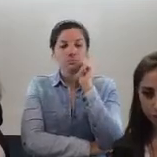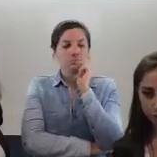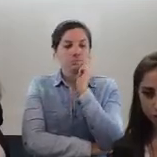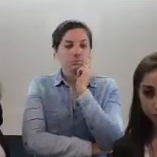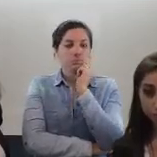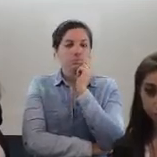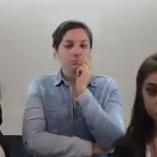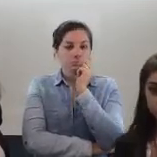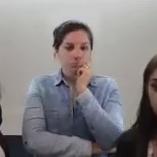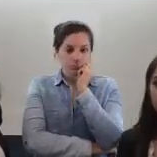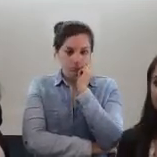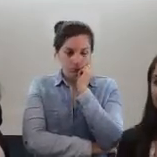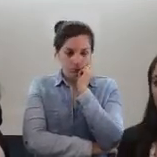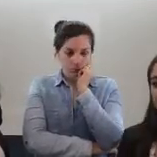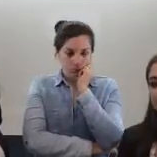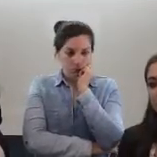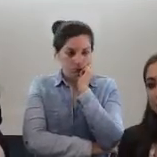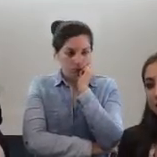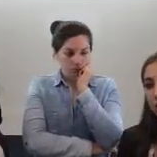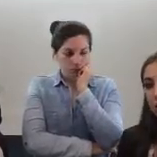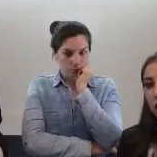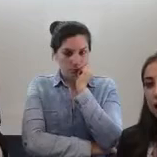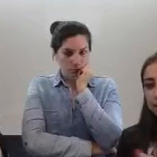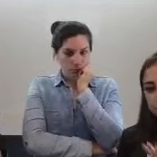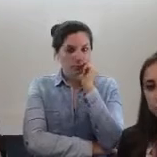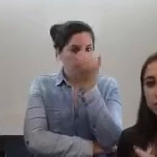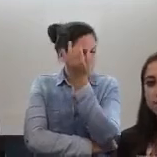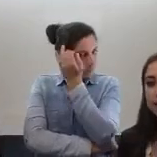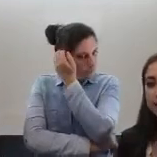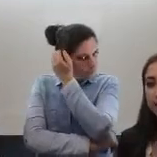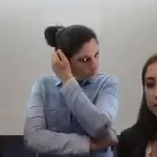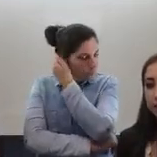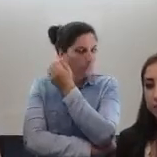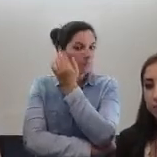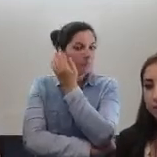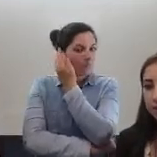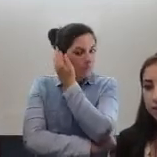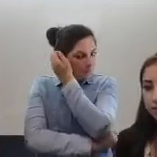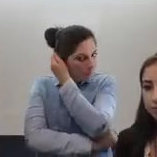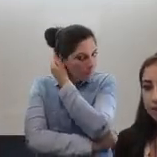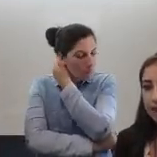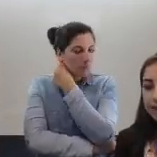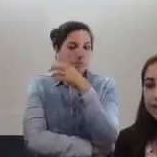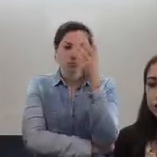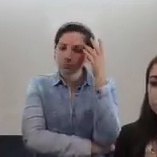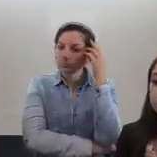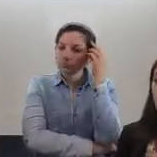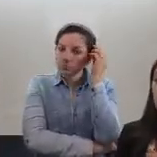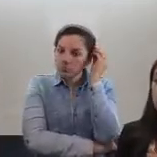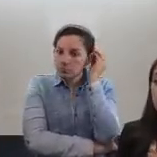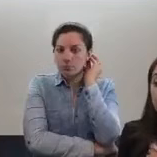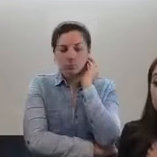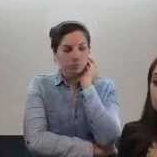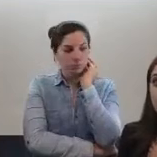periódicos da UNO Chapecó. Todas essas bases que a Jaque citou, elas estão disponíveis ali. Então, gente, o que